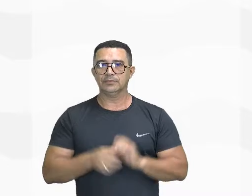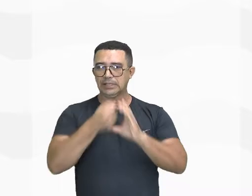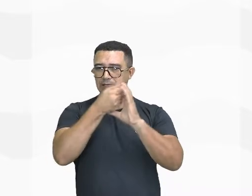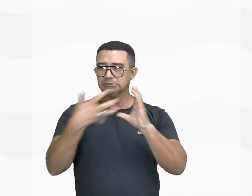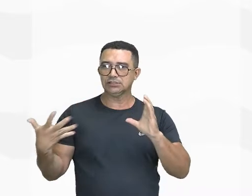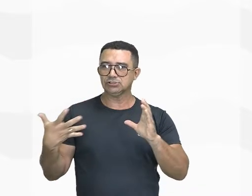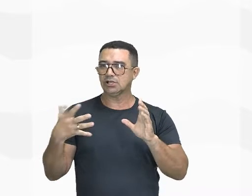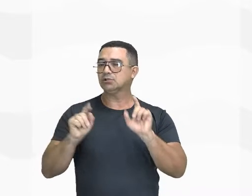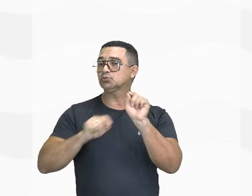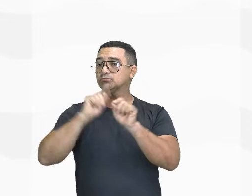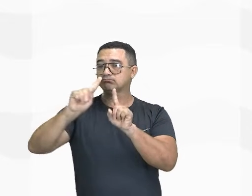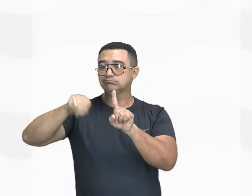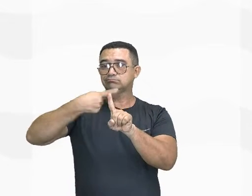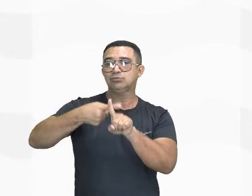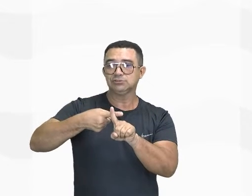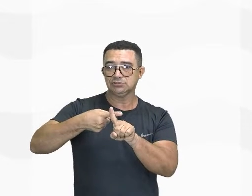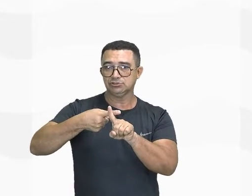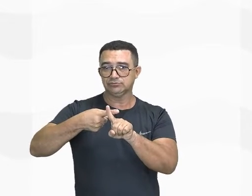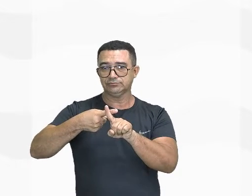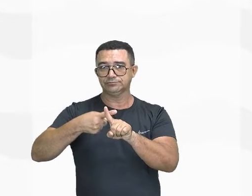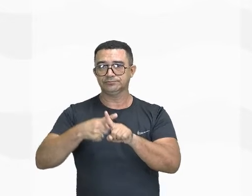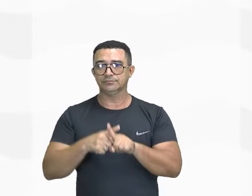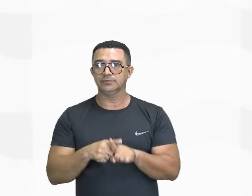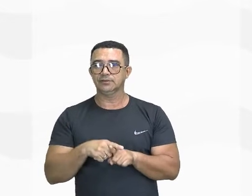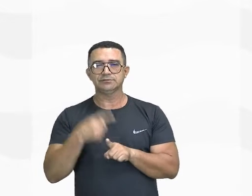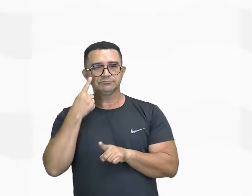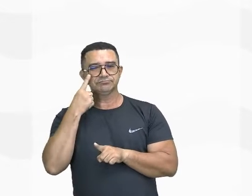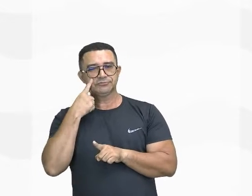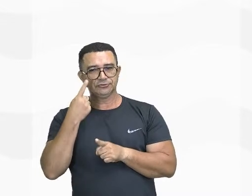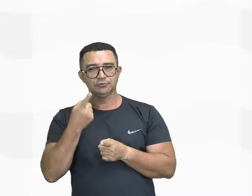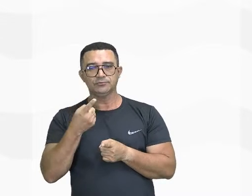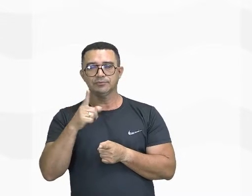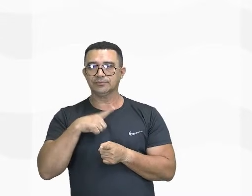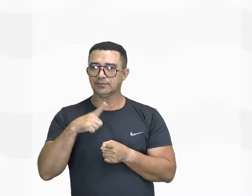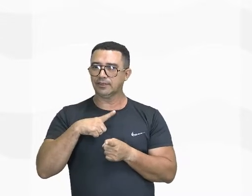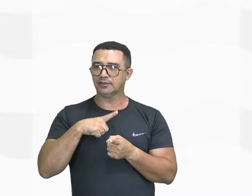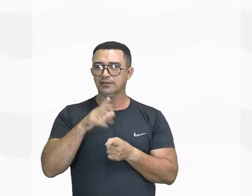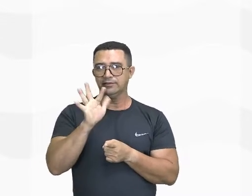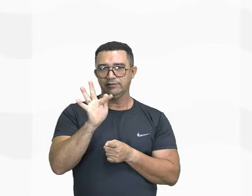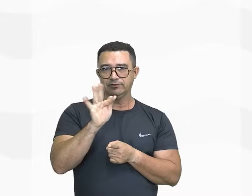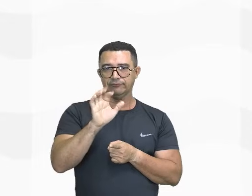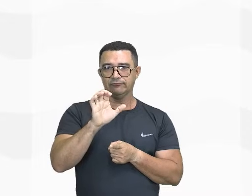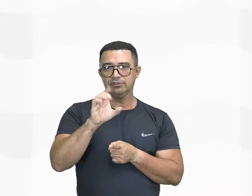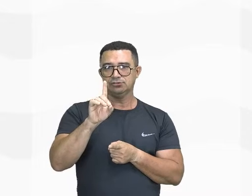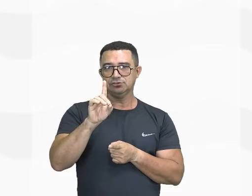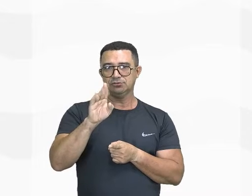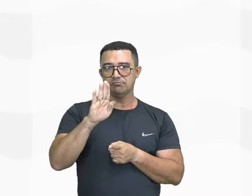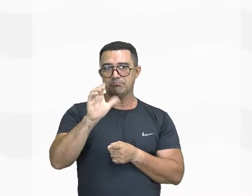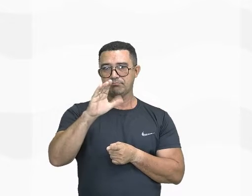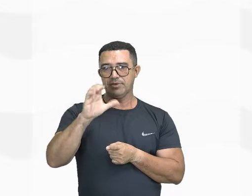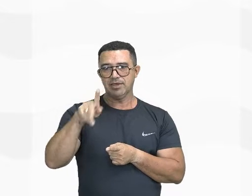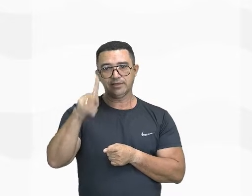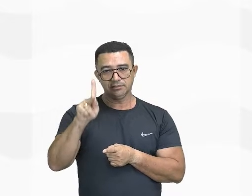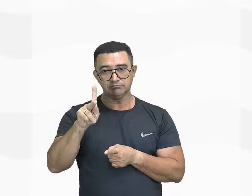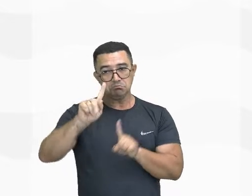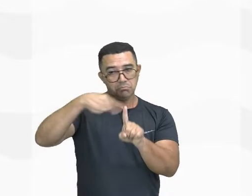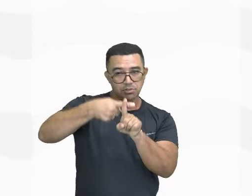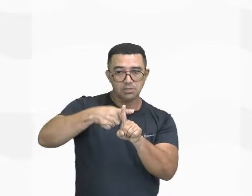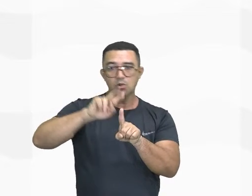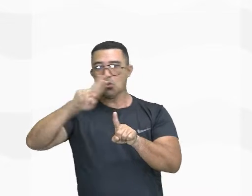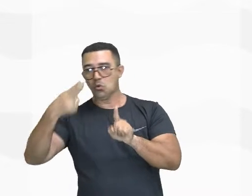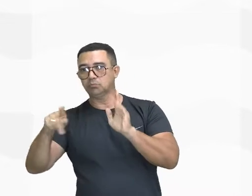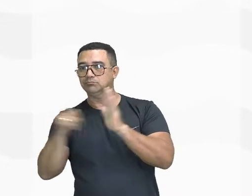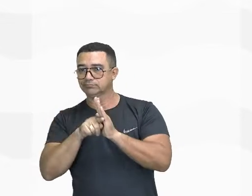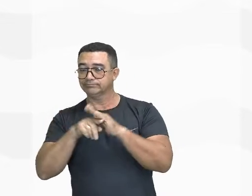é caracterizado por um efeito positivo, né? Como a gente viu anteriormente, a gente tem lá os feedbacks positivos e negativos. Então, nesse caso, o vapor d'água ele vai